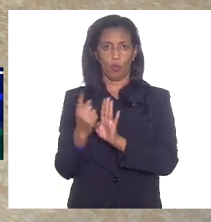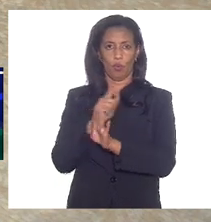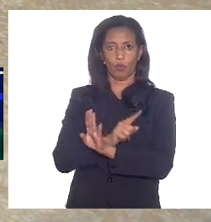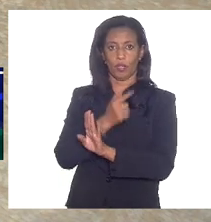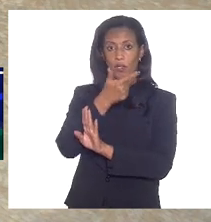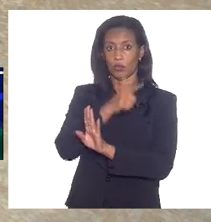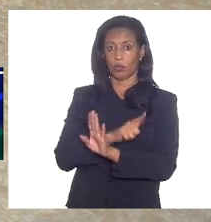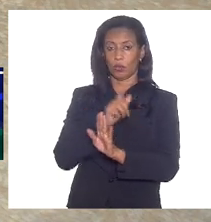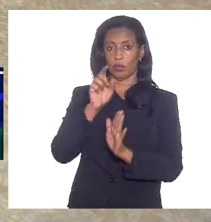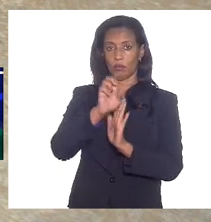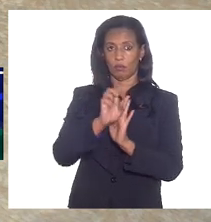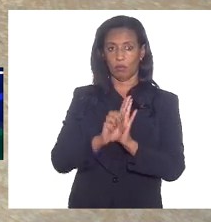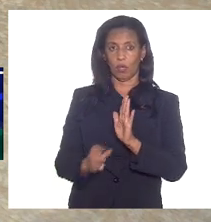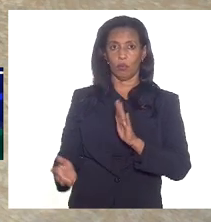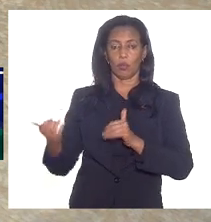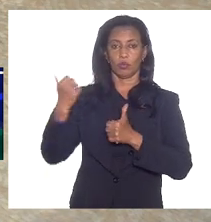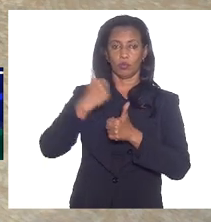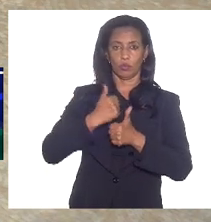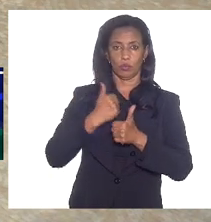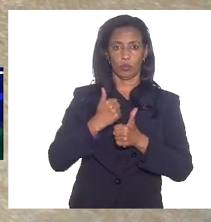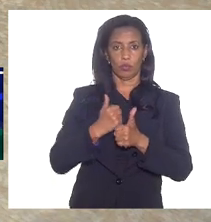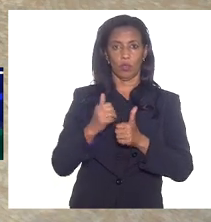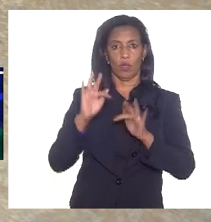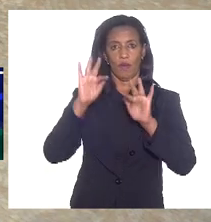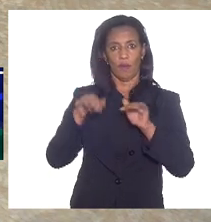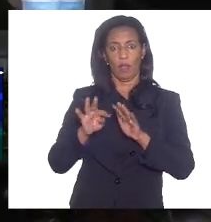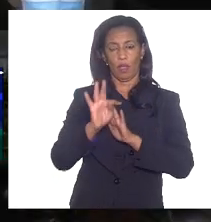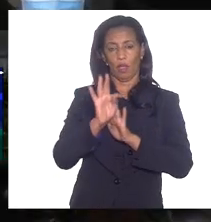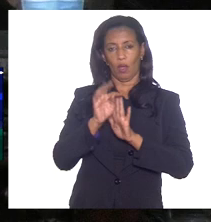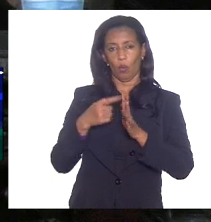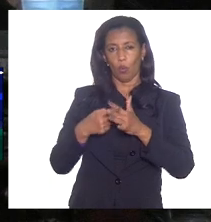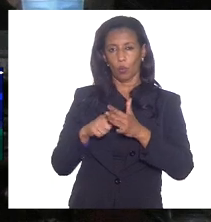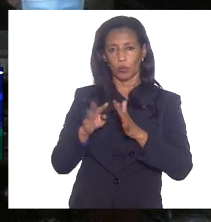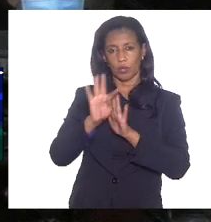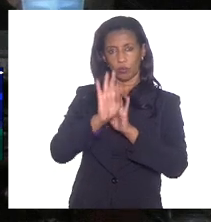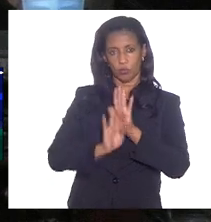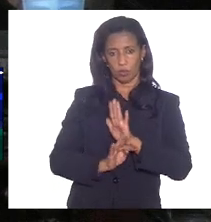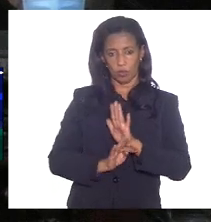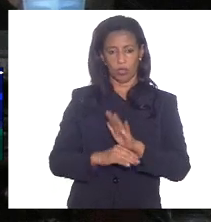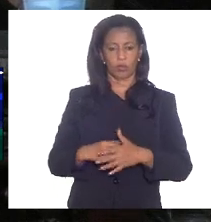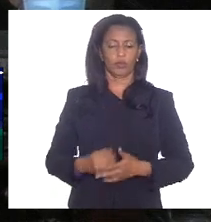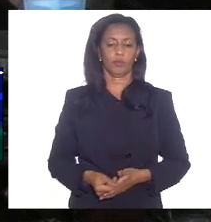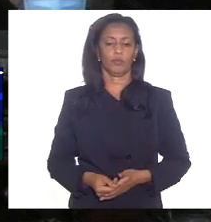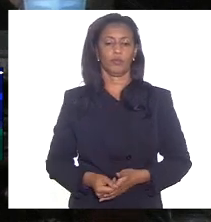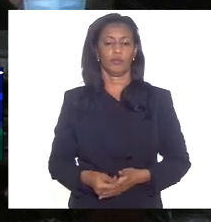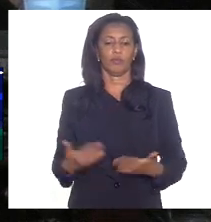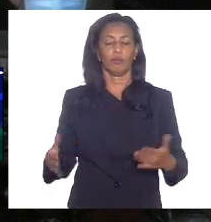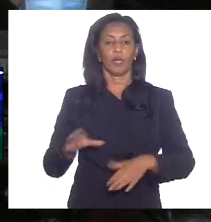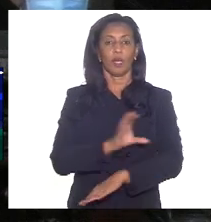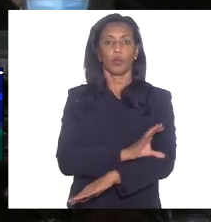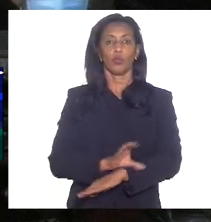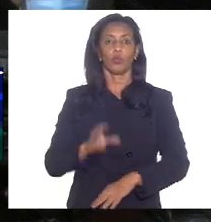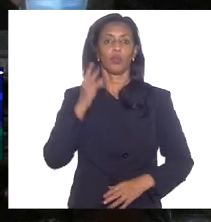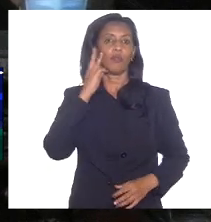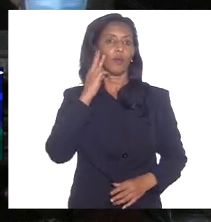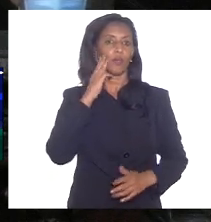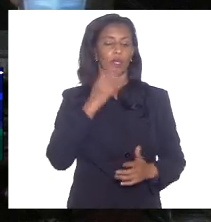demais emendas, concluindo por substitutivo, pedindo forma final de redação. Pela Comissão de Cultura, deputado Valdeque